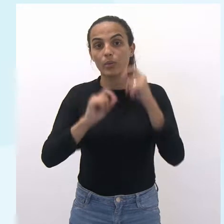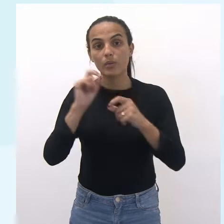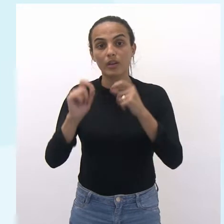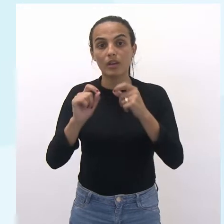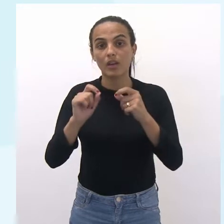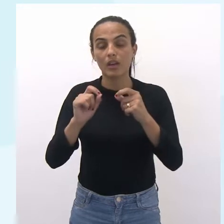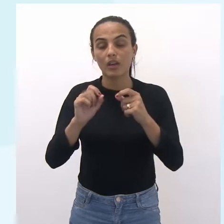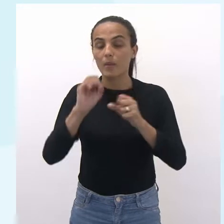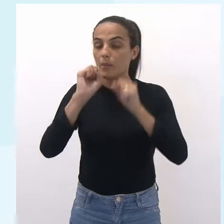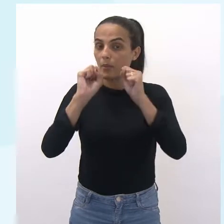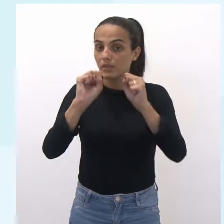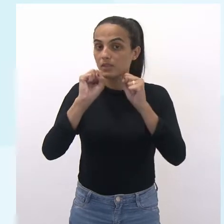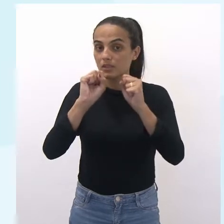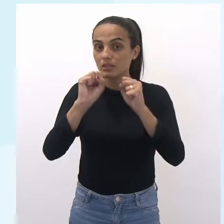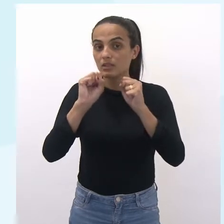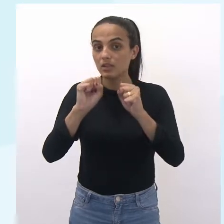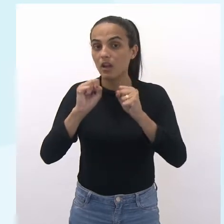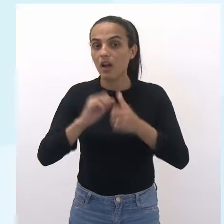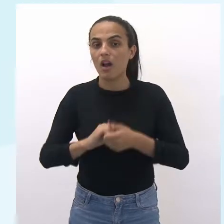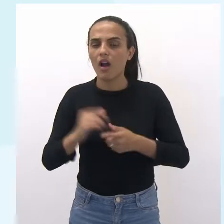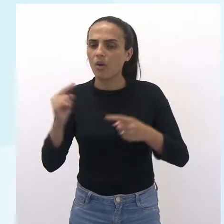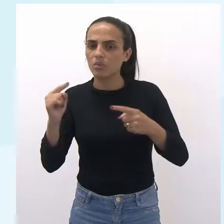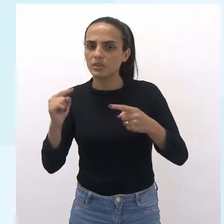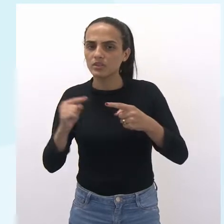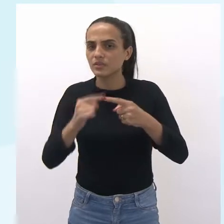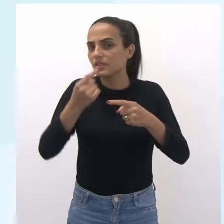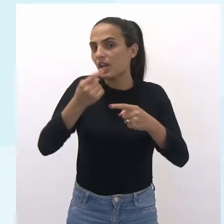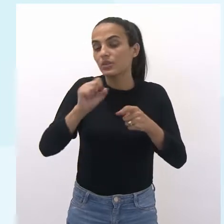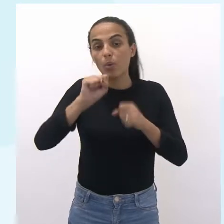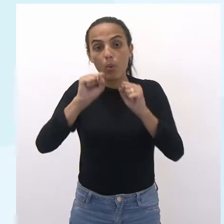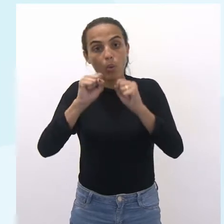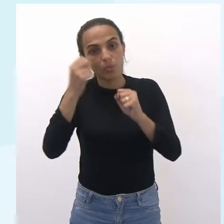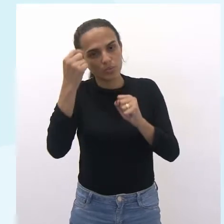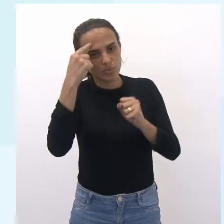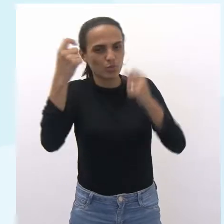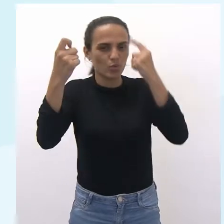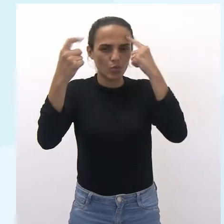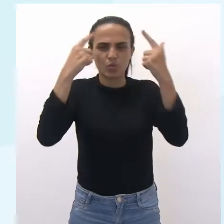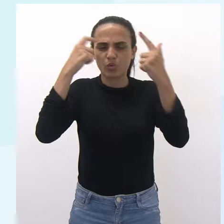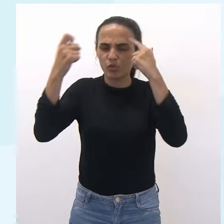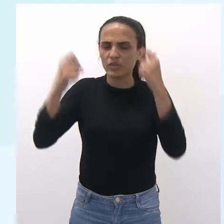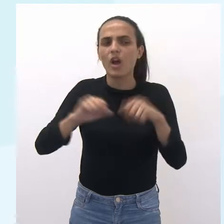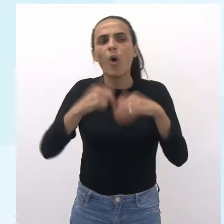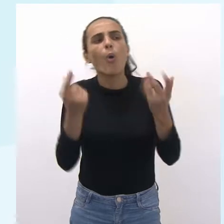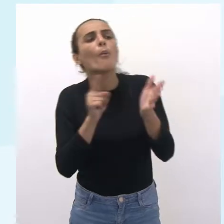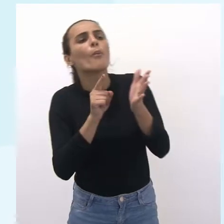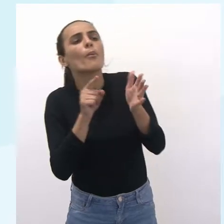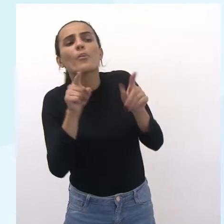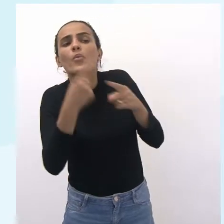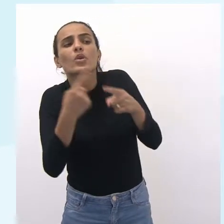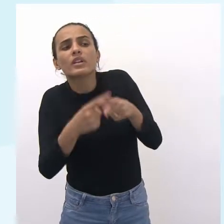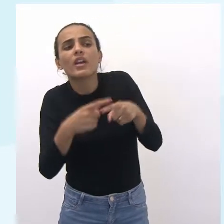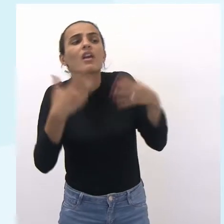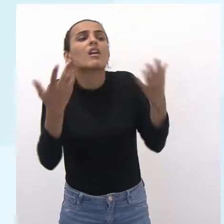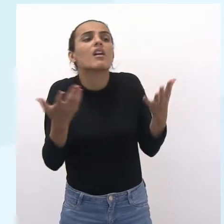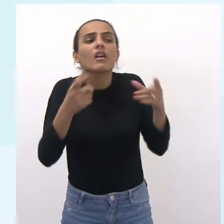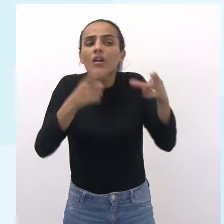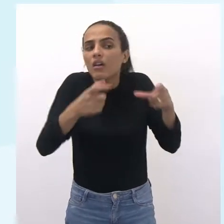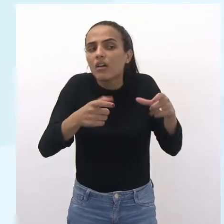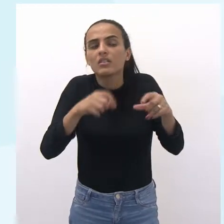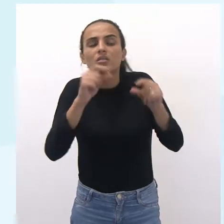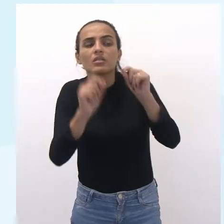possibilitar, na verdade, alguma divergência, mas também dúvidas, levantar questões que você, professor, não